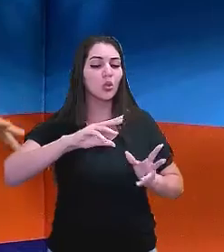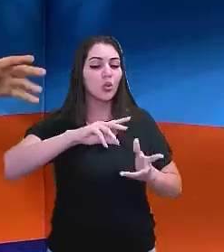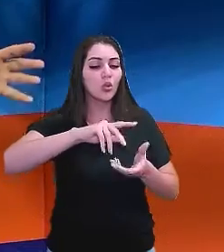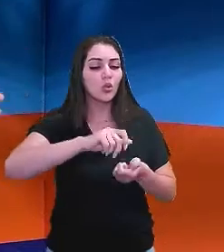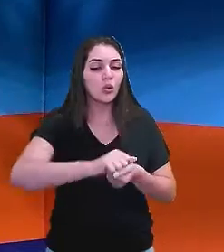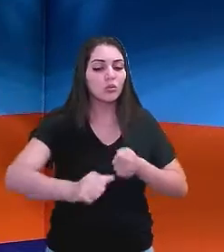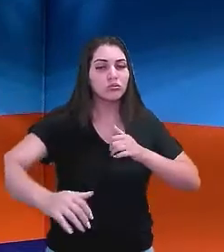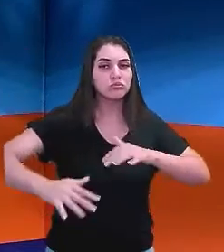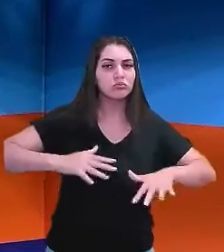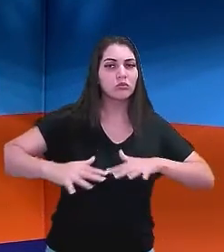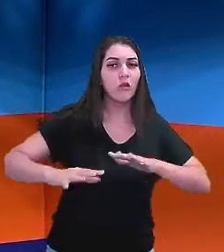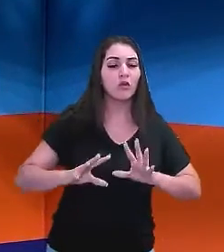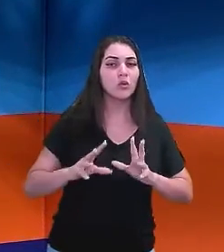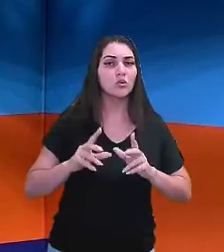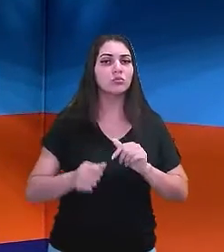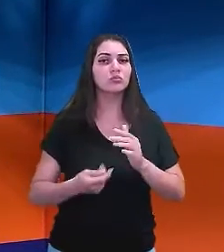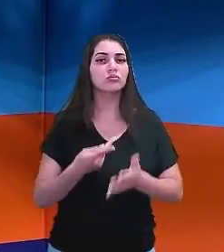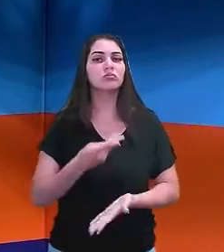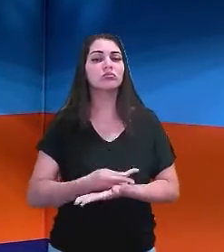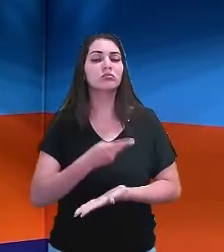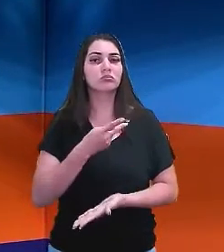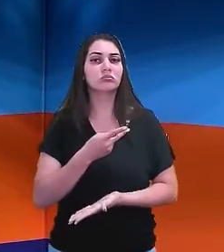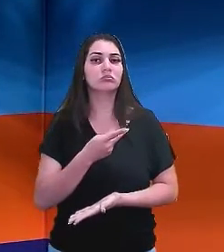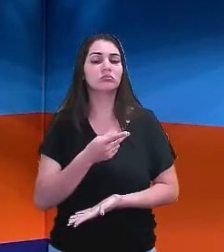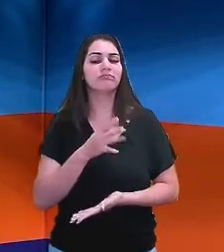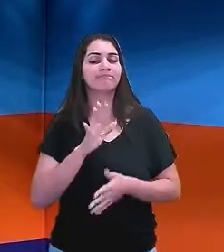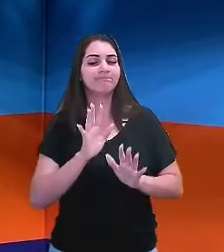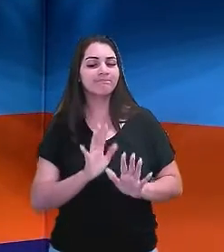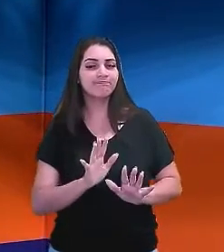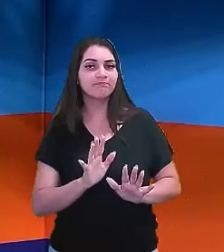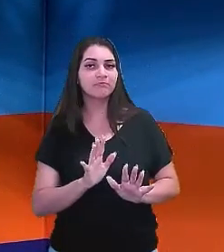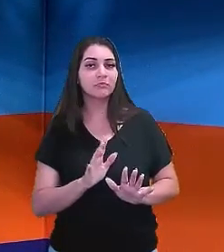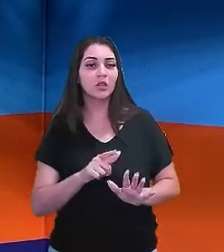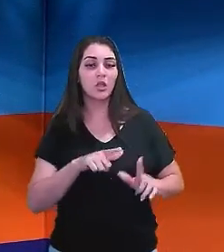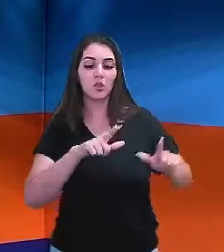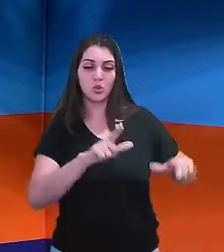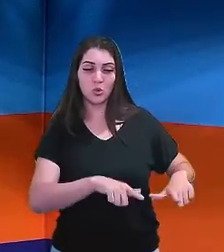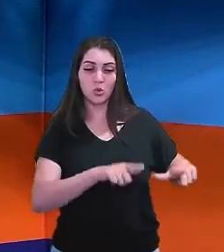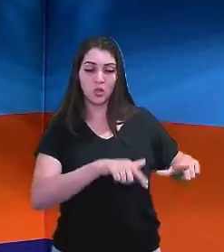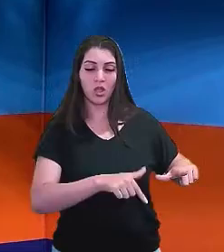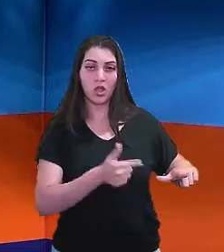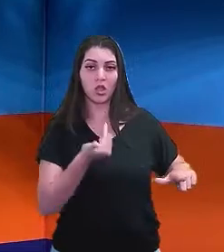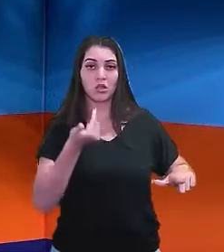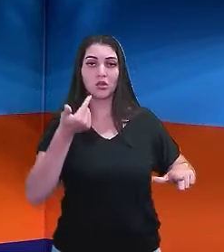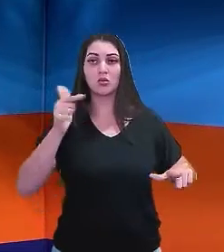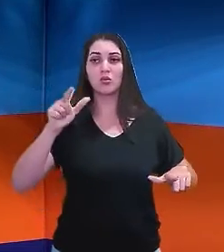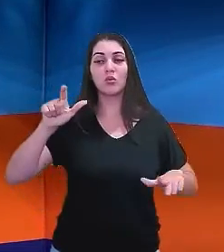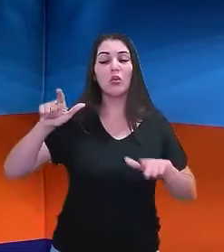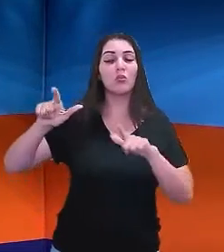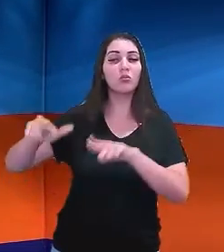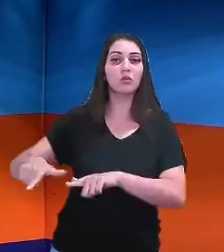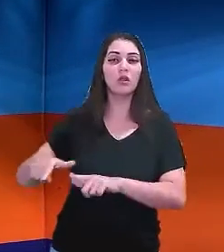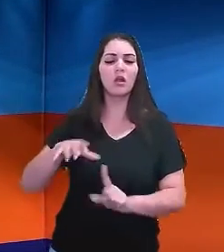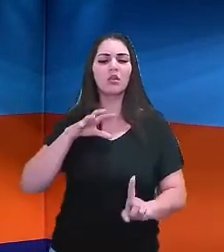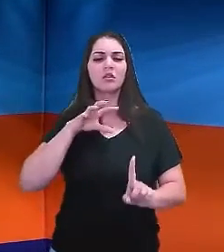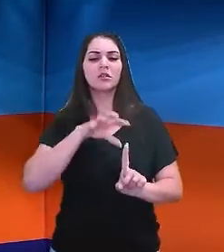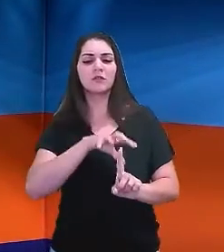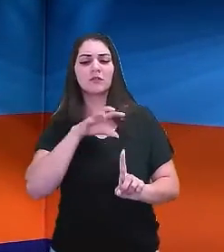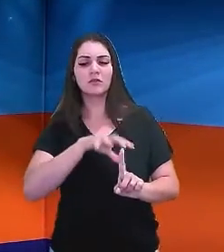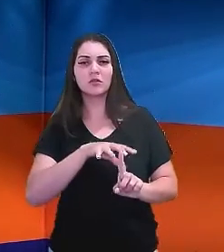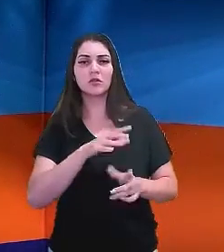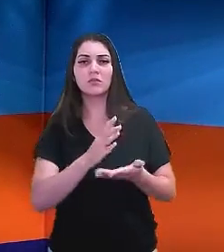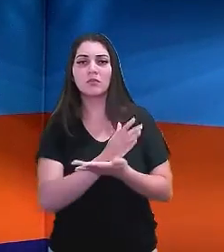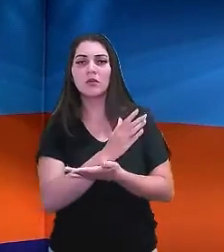movimento, ou seja, tudo que acontece, seja num lugar ou no outro, influencia para que